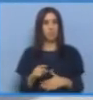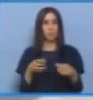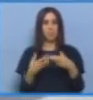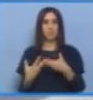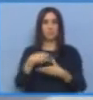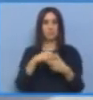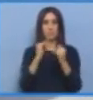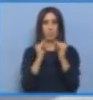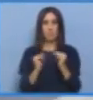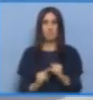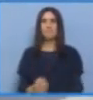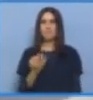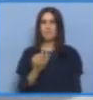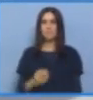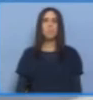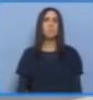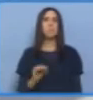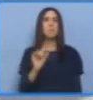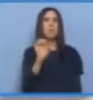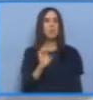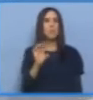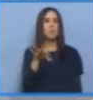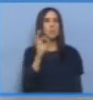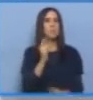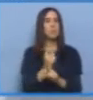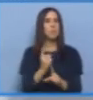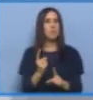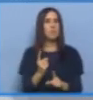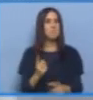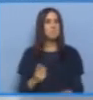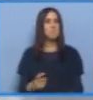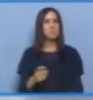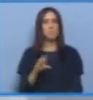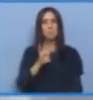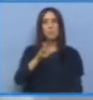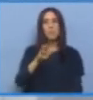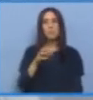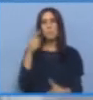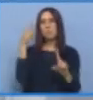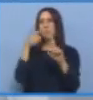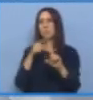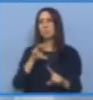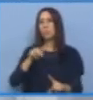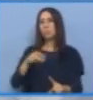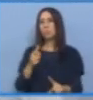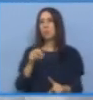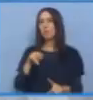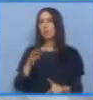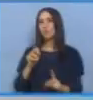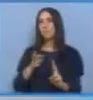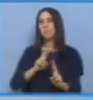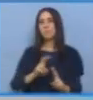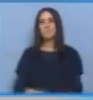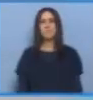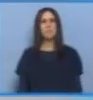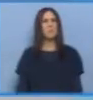comunidades internacionais. Exatamente, sim. Etiópia foi escolhido porquê? Pelo país ou pela missão dos combonianos? Eu penso que foi, e